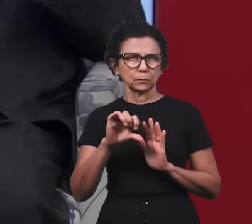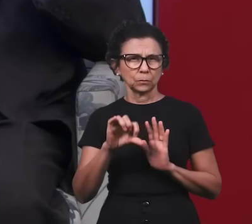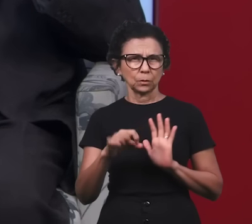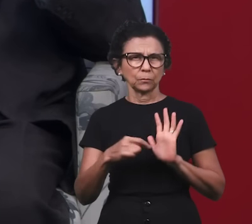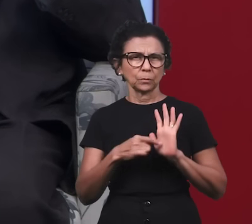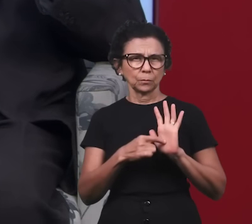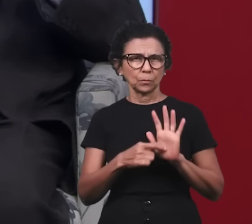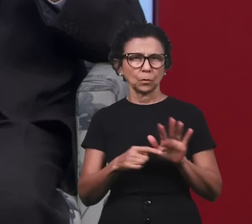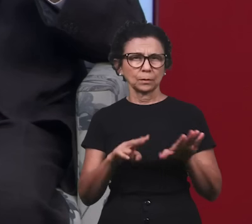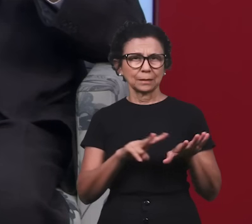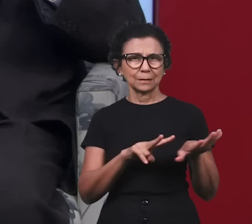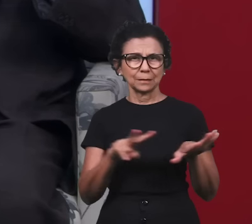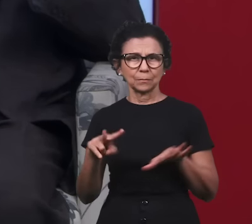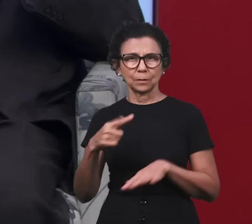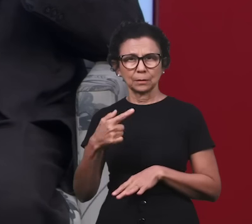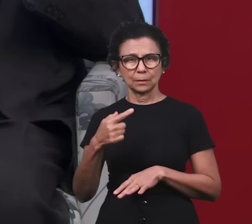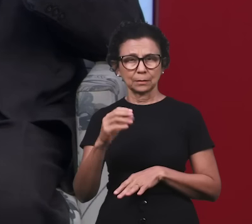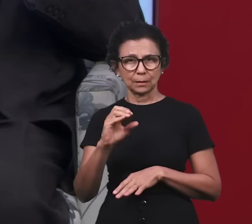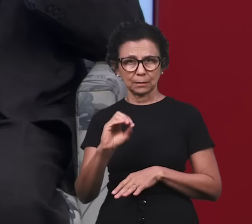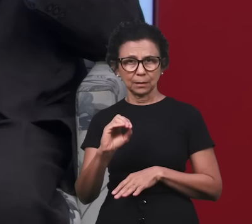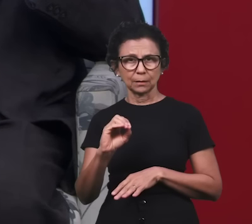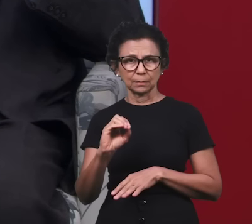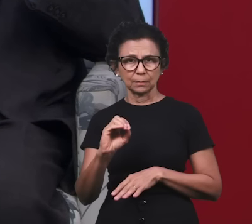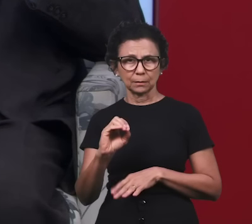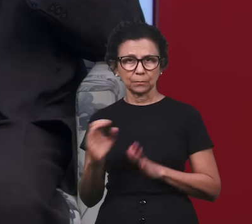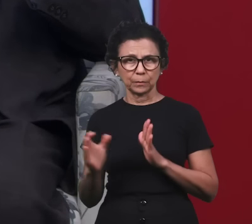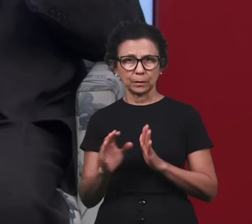das 70 semanas de Daniel,